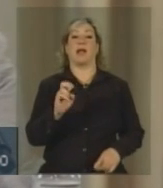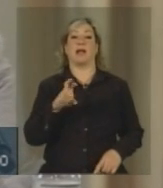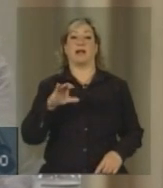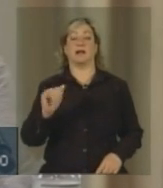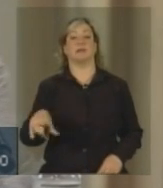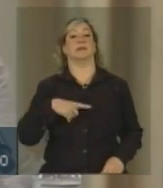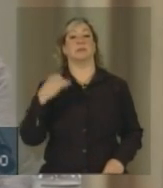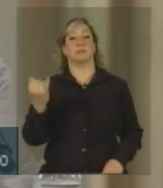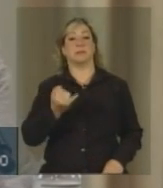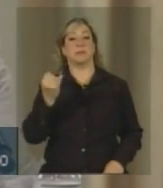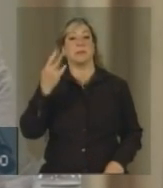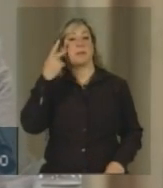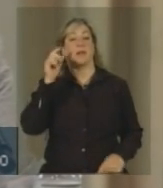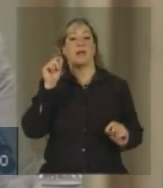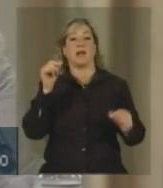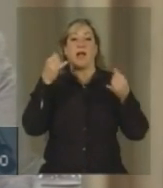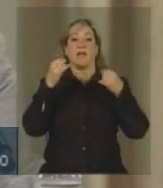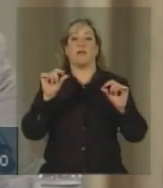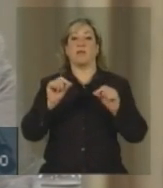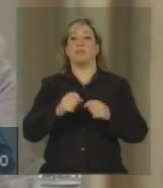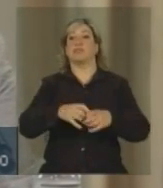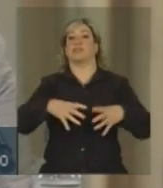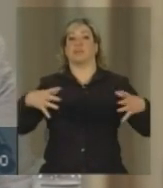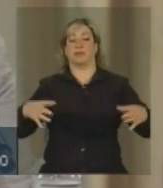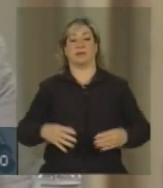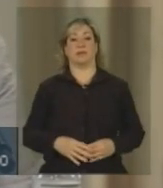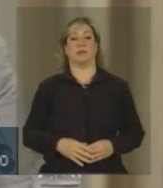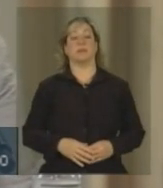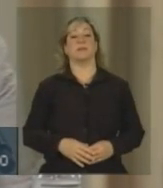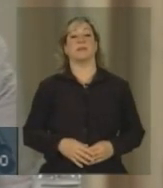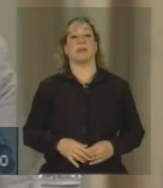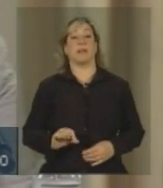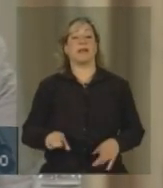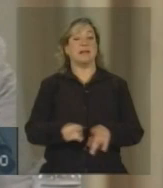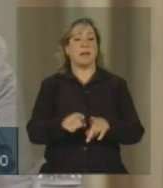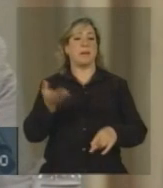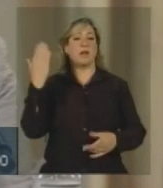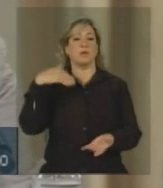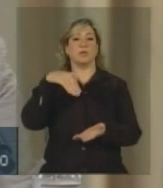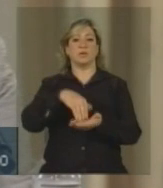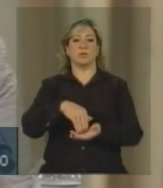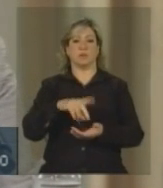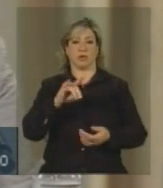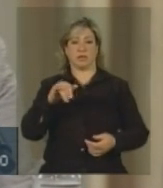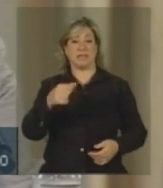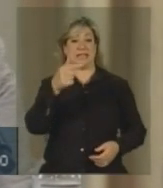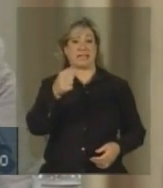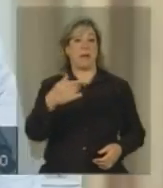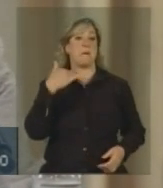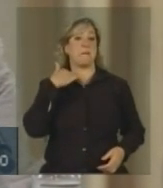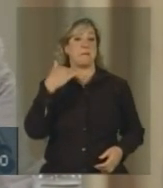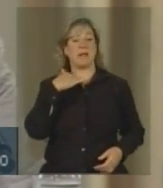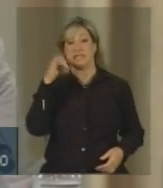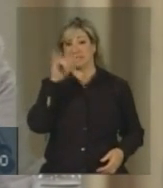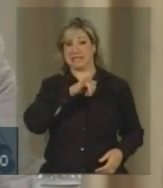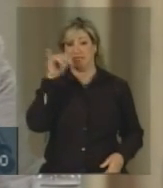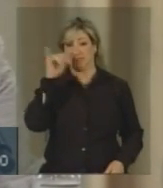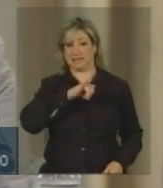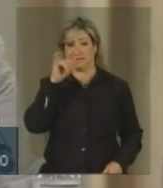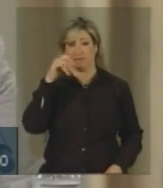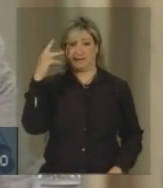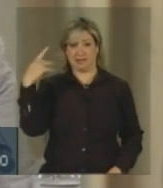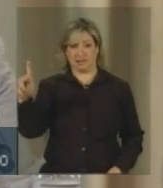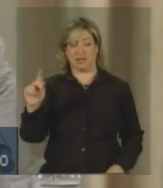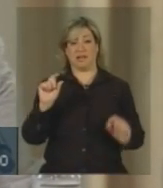especificamente, quanto para evitar o contágio. Além disso, nos últimos dias, 7 bancos italianos foram rebaixados